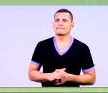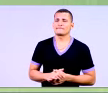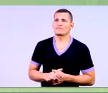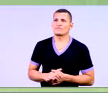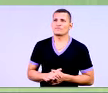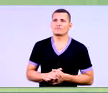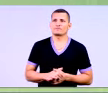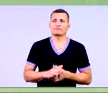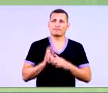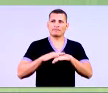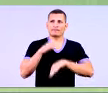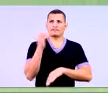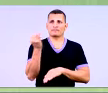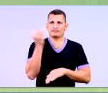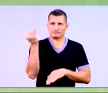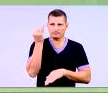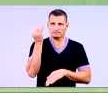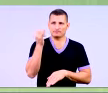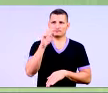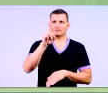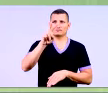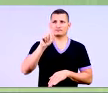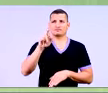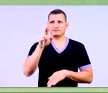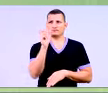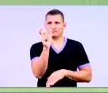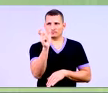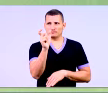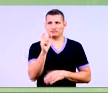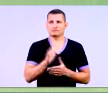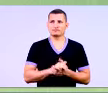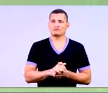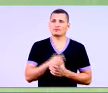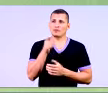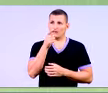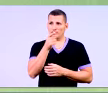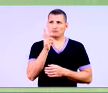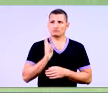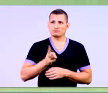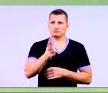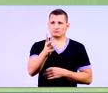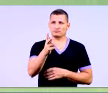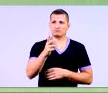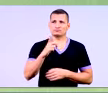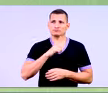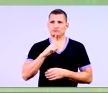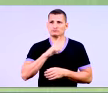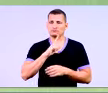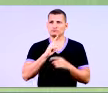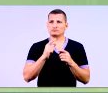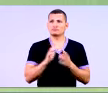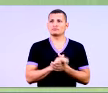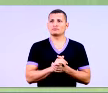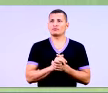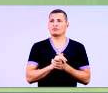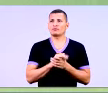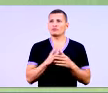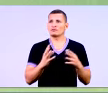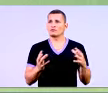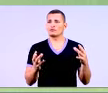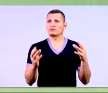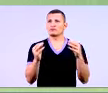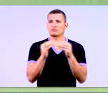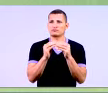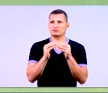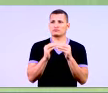o mais importante de variáveis variáveis elas sempre vão estar vinculadas à nossa